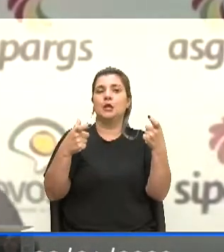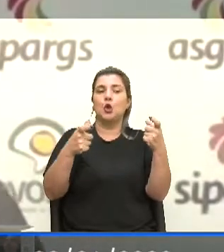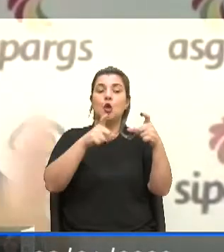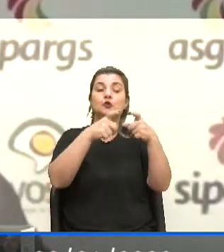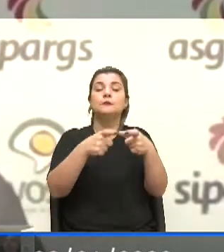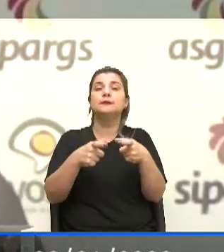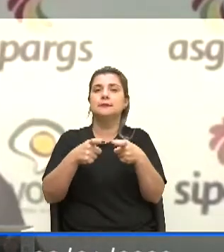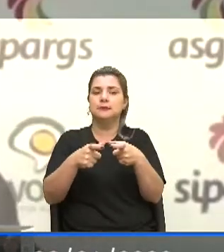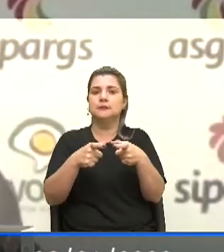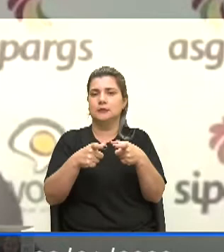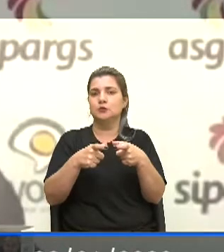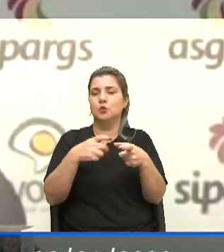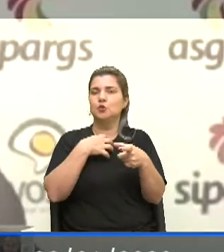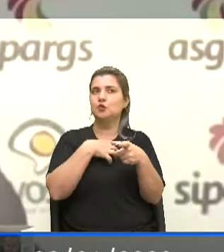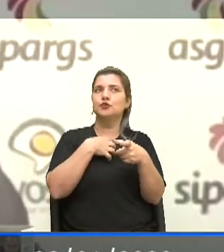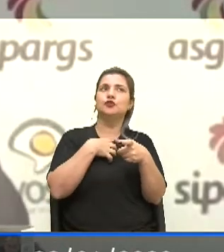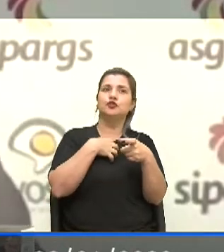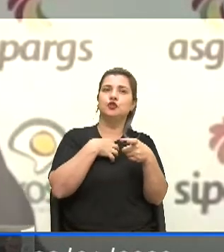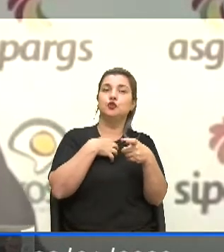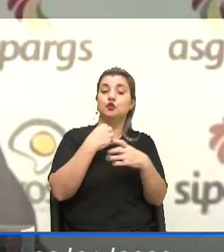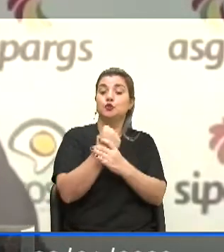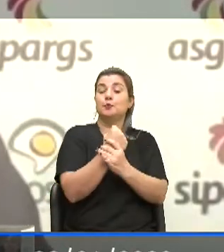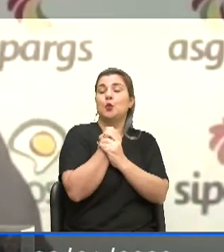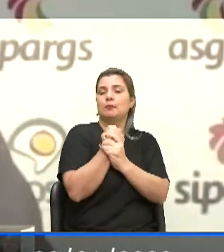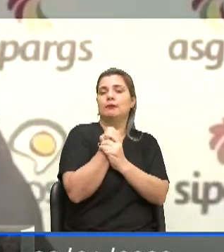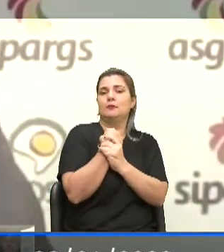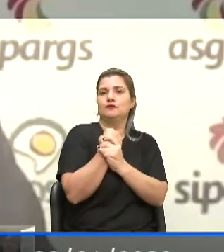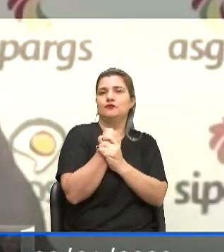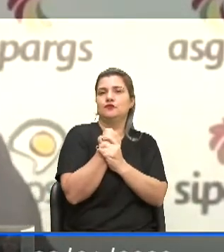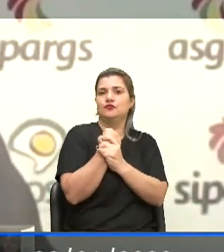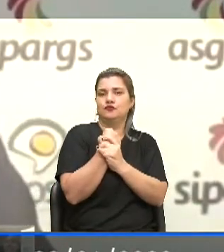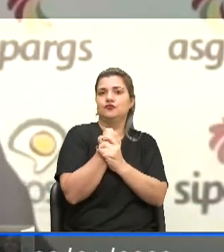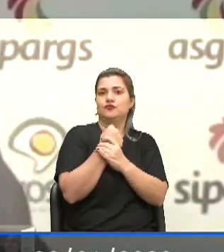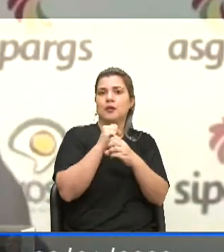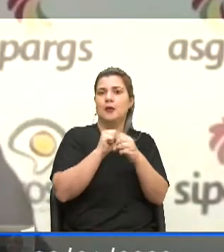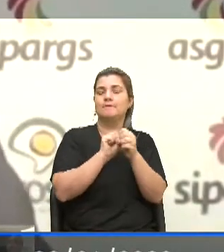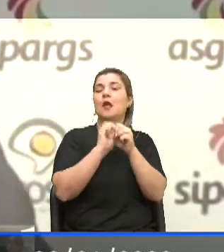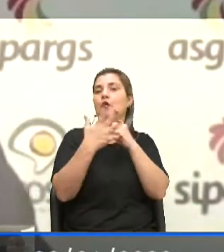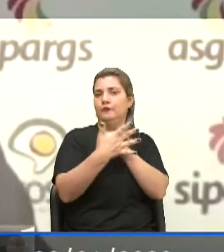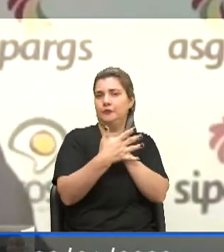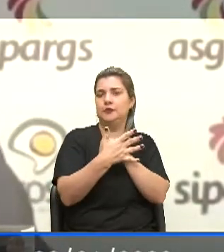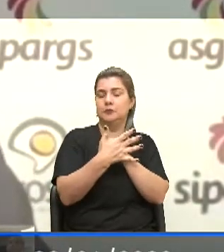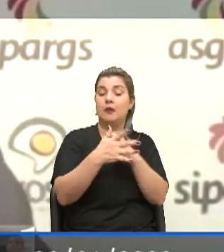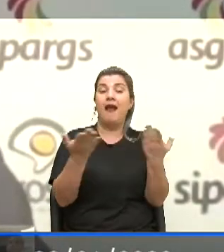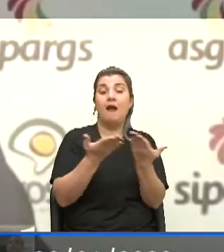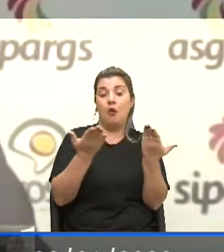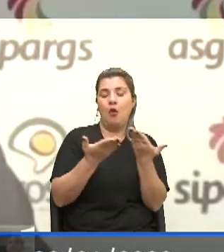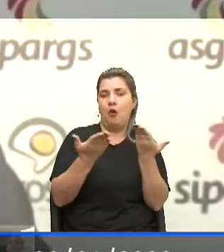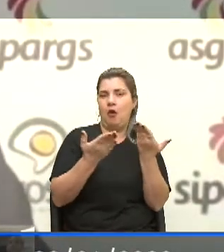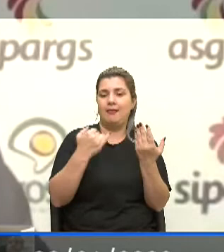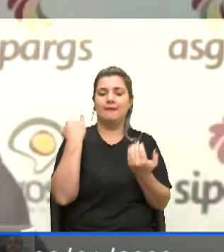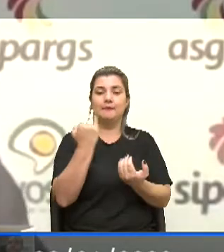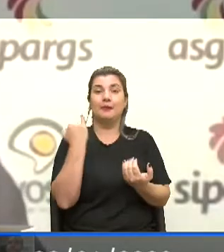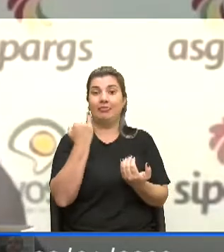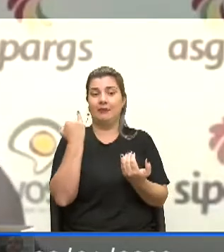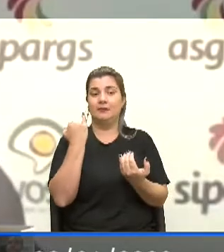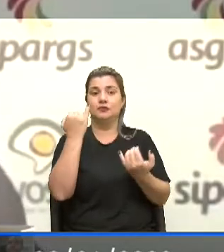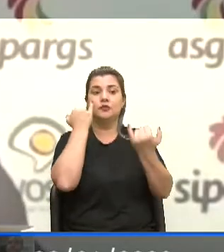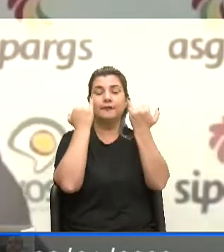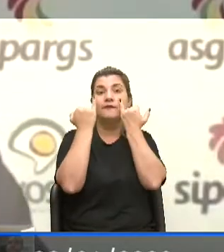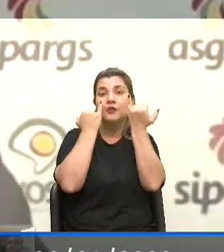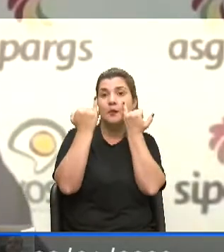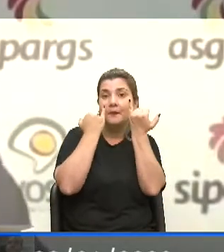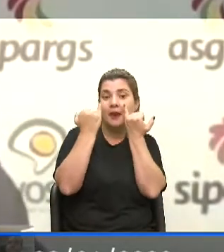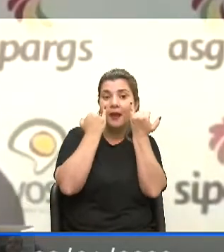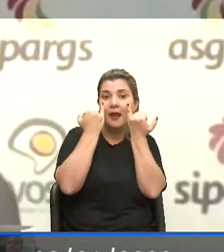de cada vez mais nos blindarmos em relação à pandemia. Agora, é importante nós citarmos, né, que a